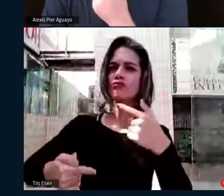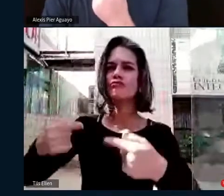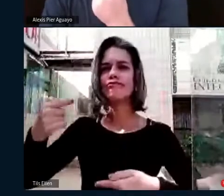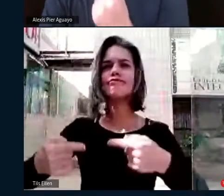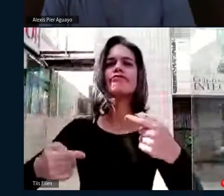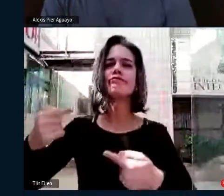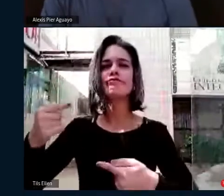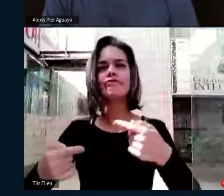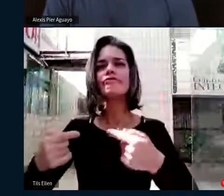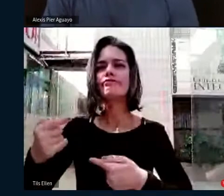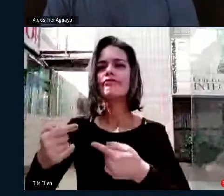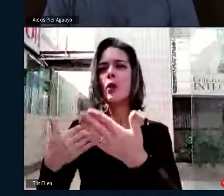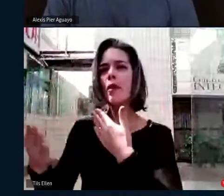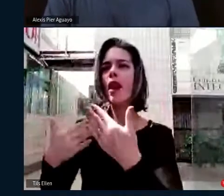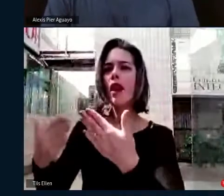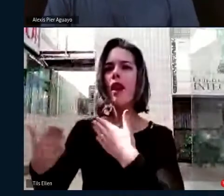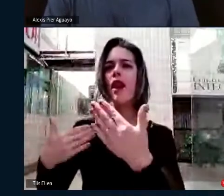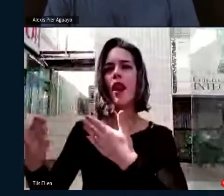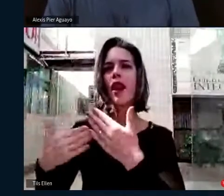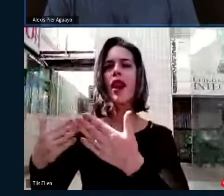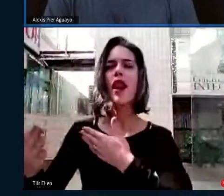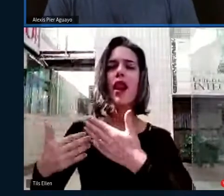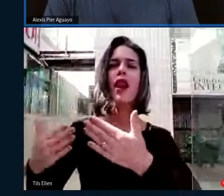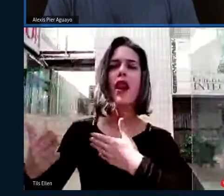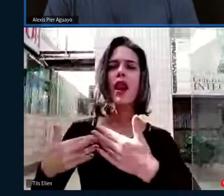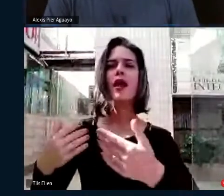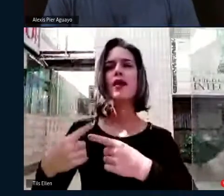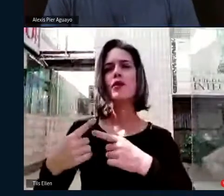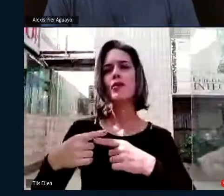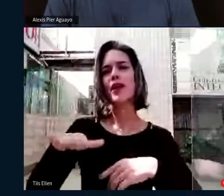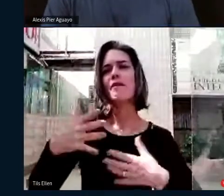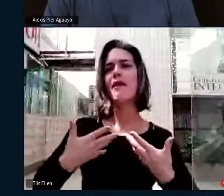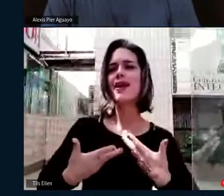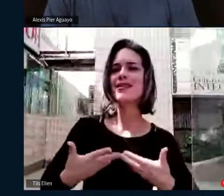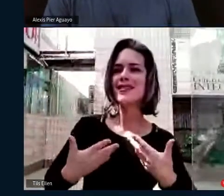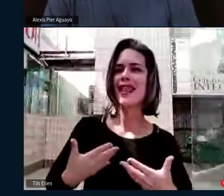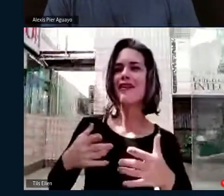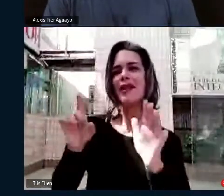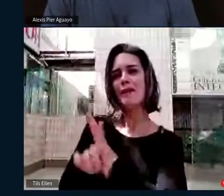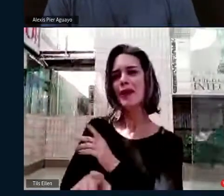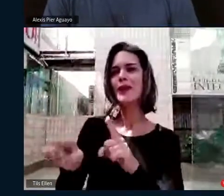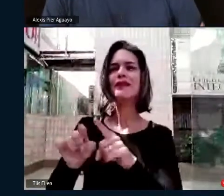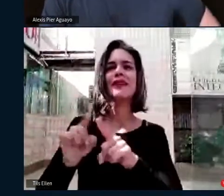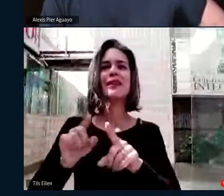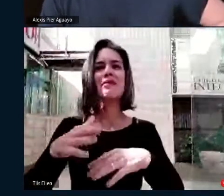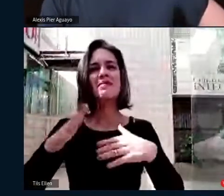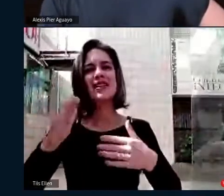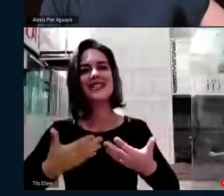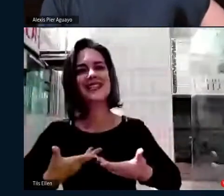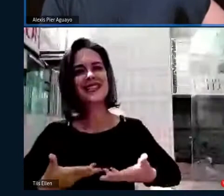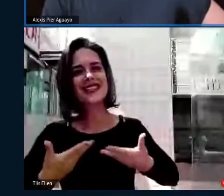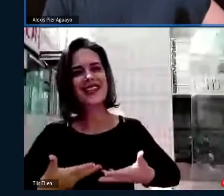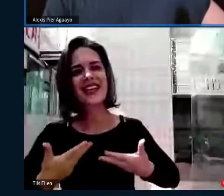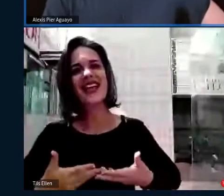fica mais leve para quem pergunta, mais leve para quem responde e mais leve para quem